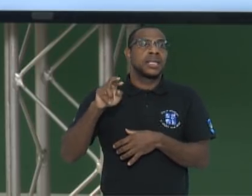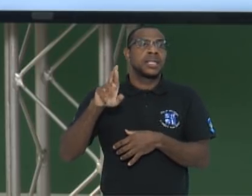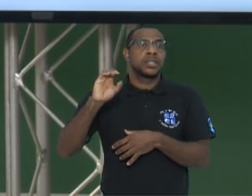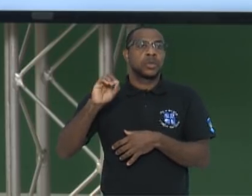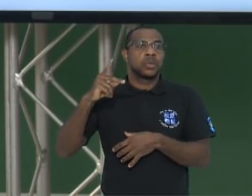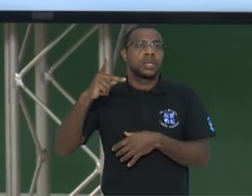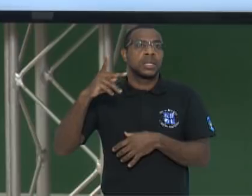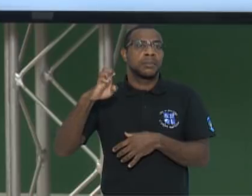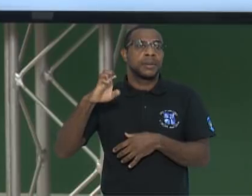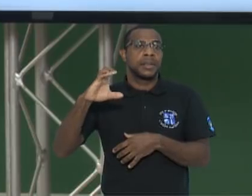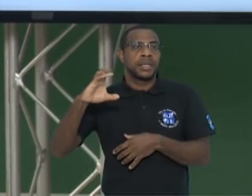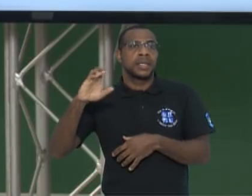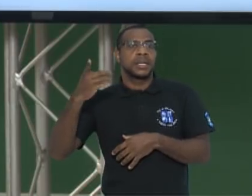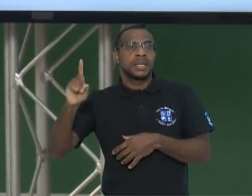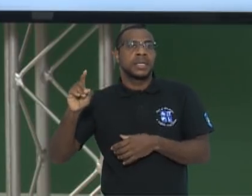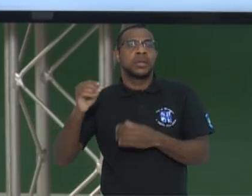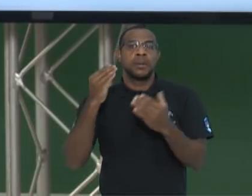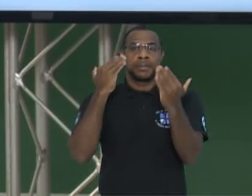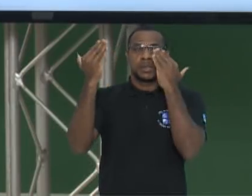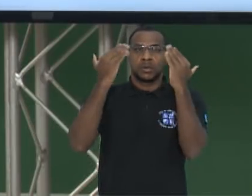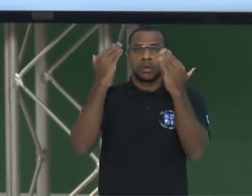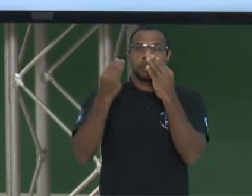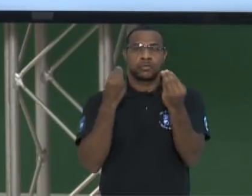aqui. Vou deixar a tela para vocês visualizarem.